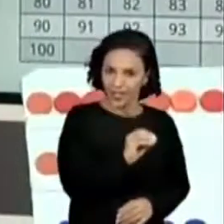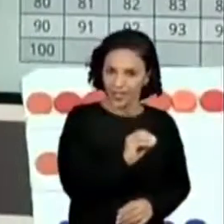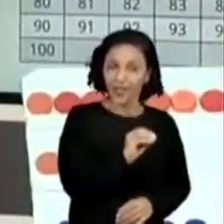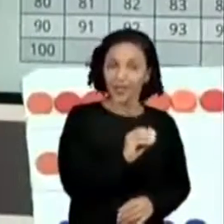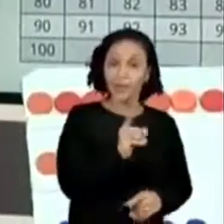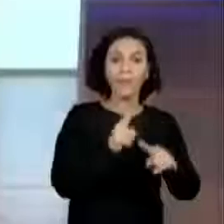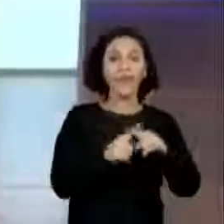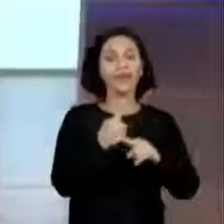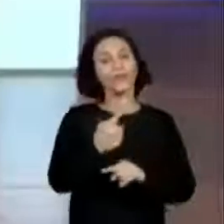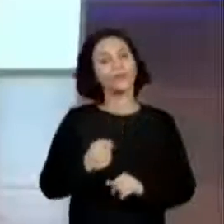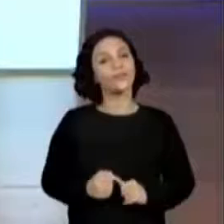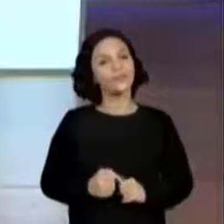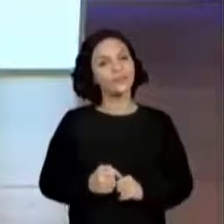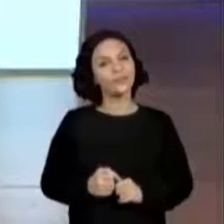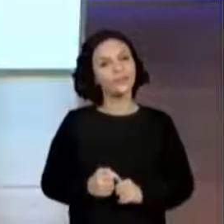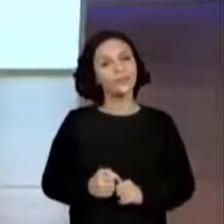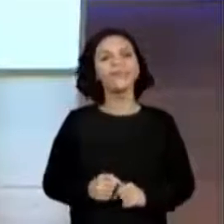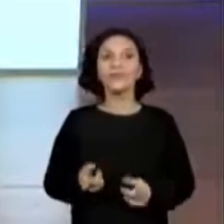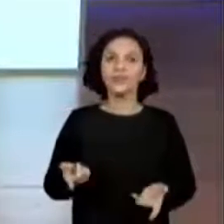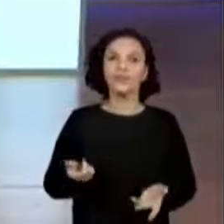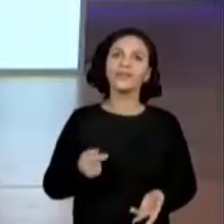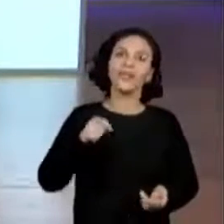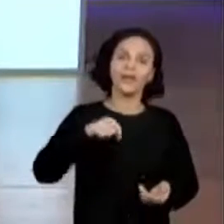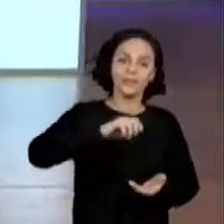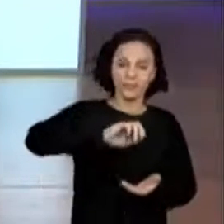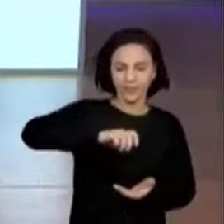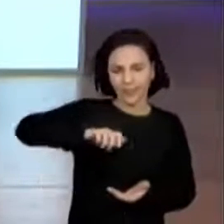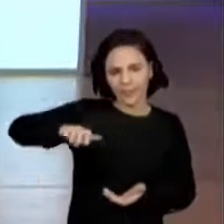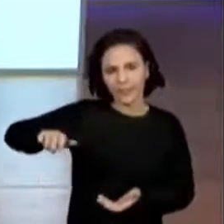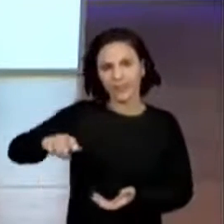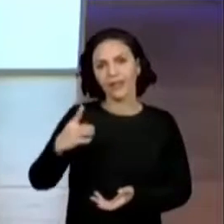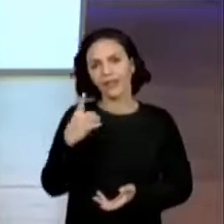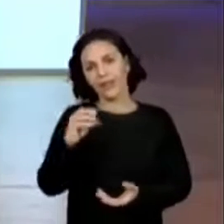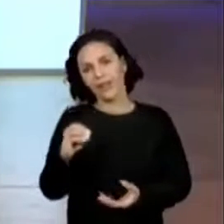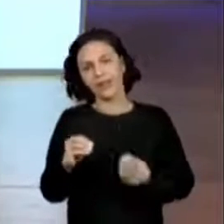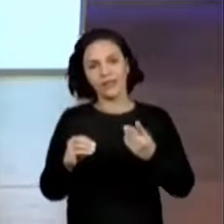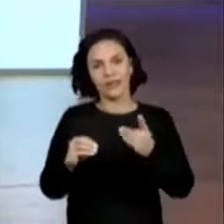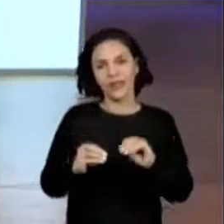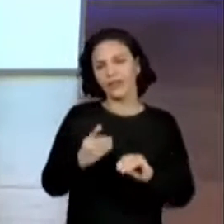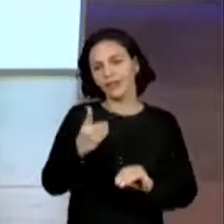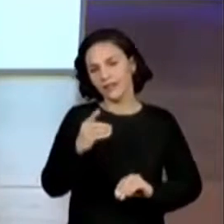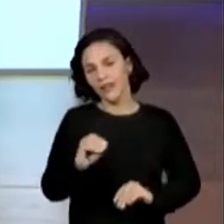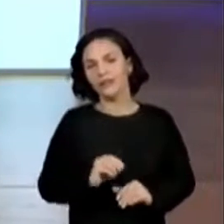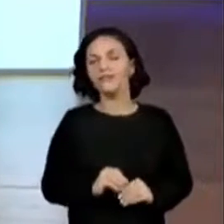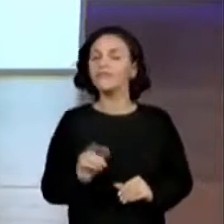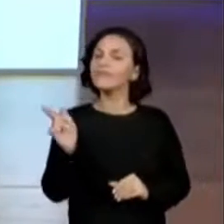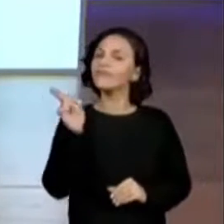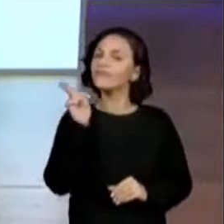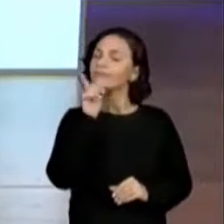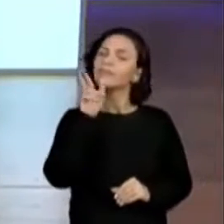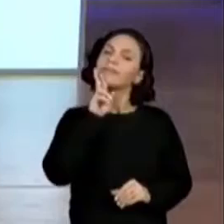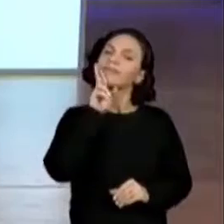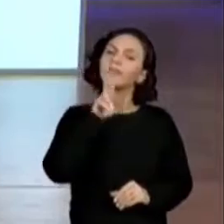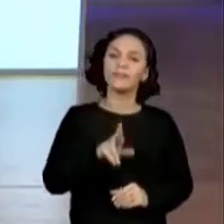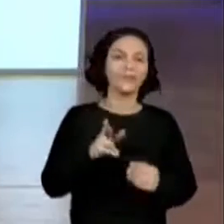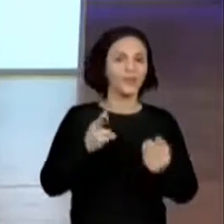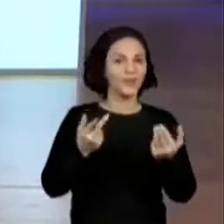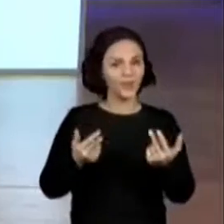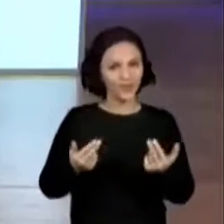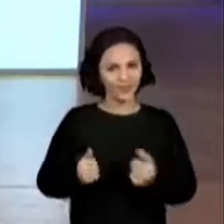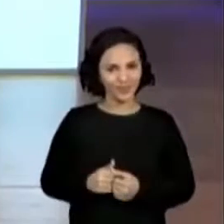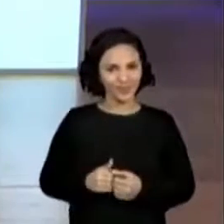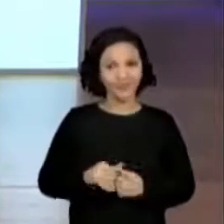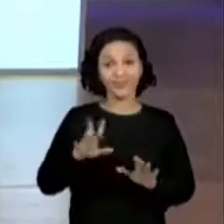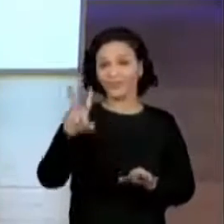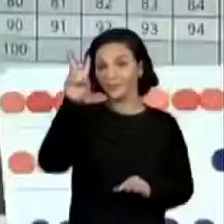1, 31. Vou nas tampinhas, não é? De 10 em 10 e consigo chegar no mesmo resultado.